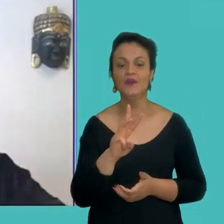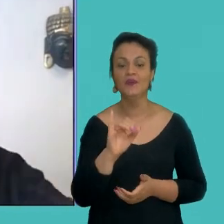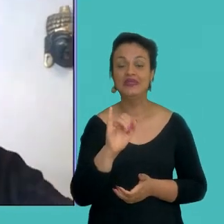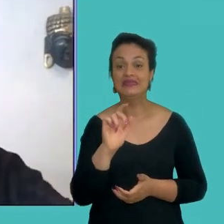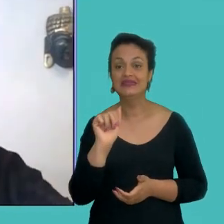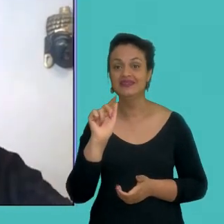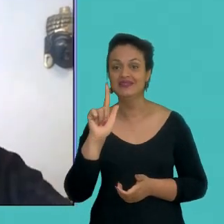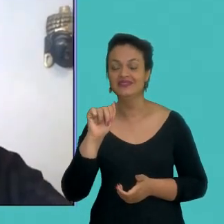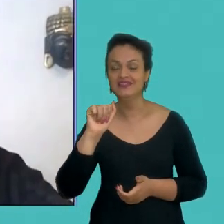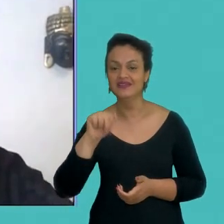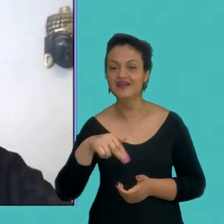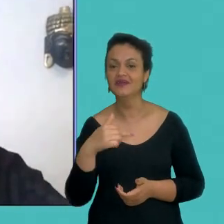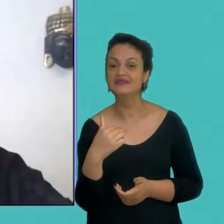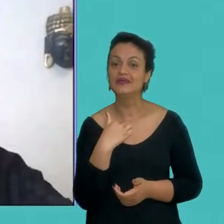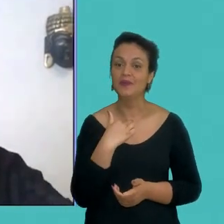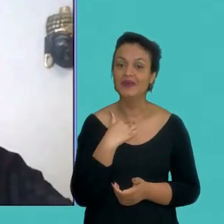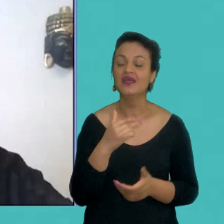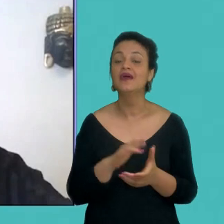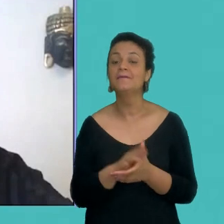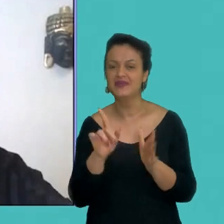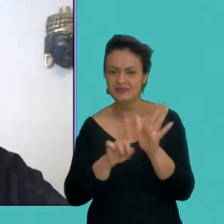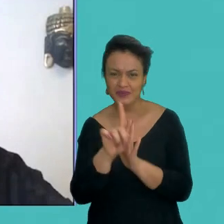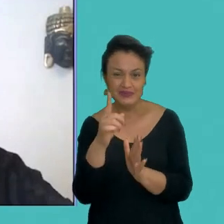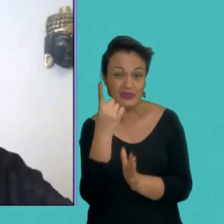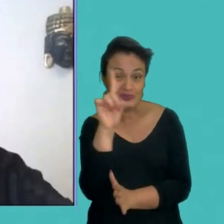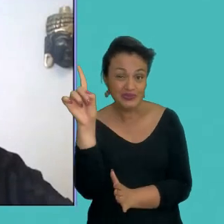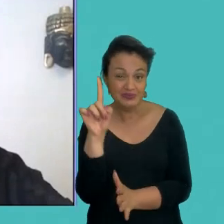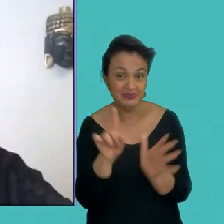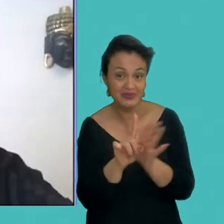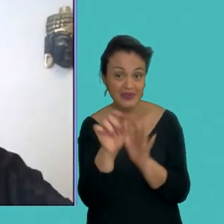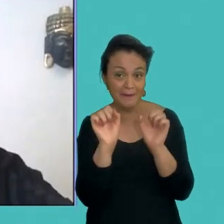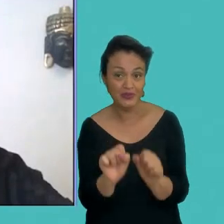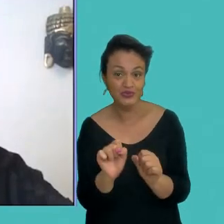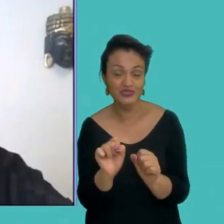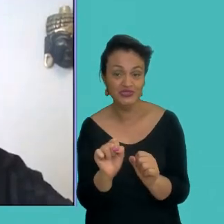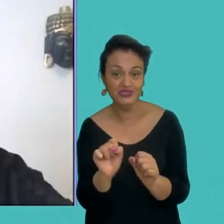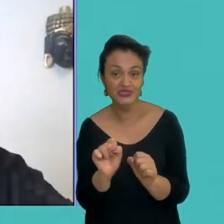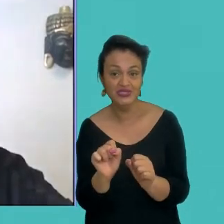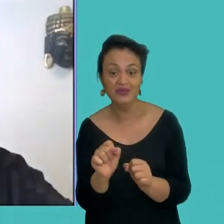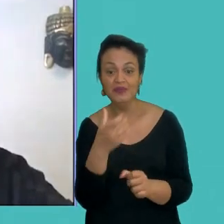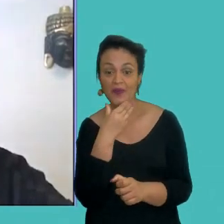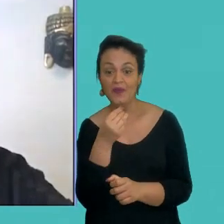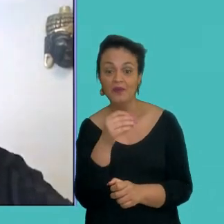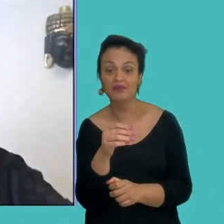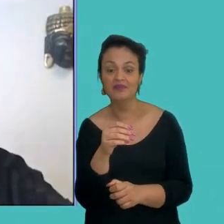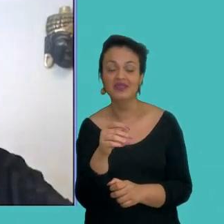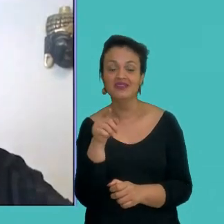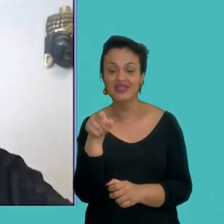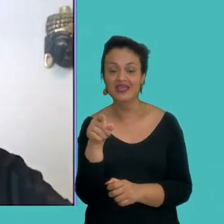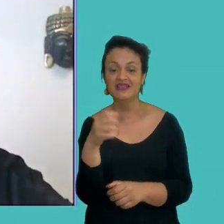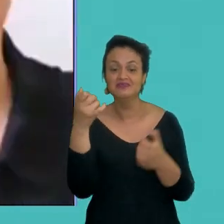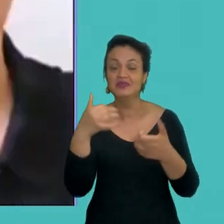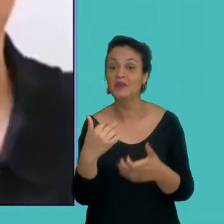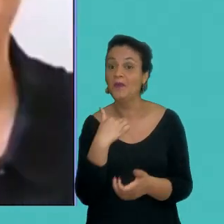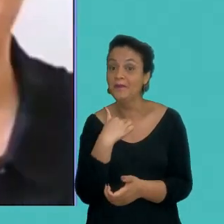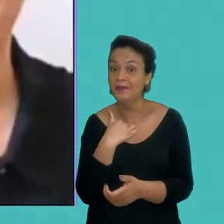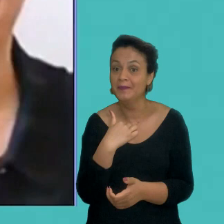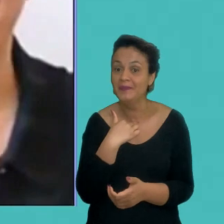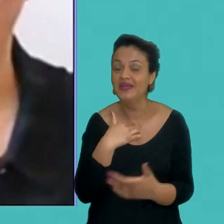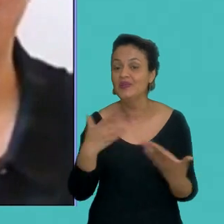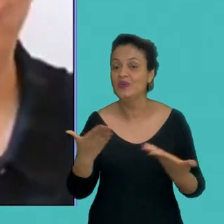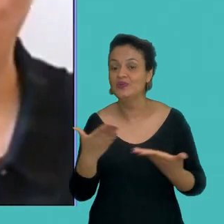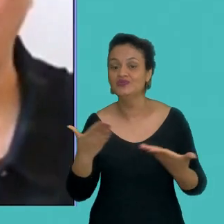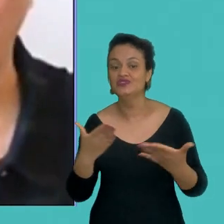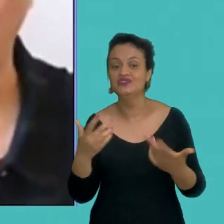William, eu sei que você está com a agenda apertadíssima. Será que você teria tempo para mais uma perguntinha, a última? Porque o William Vac falou antes que ele